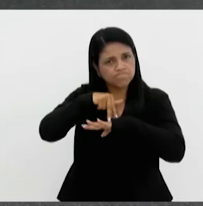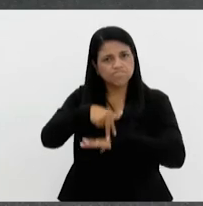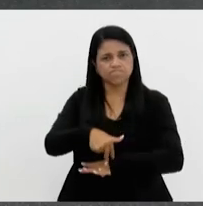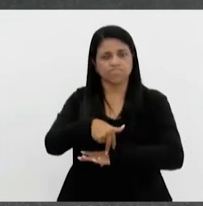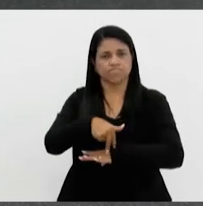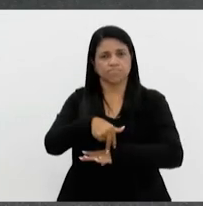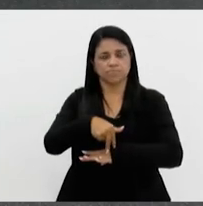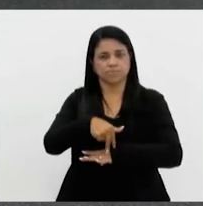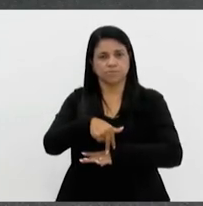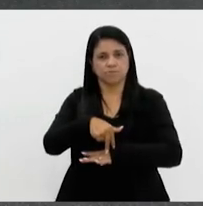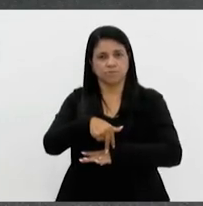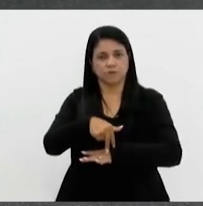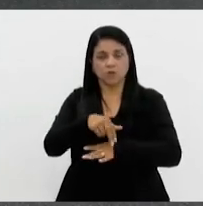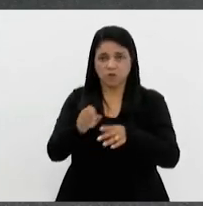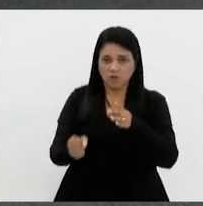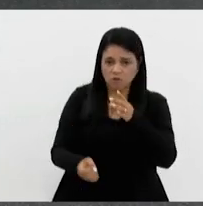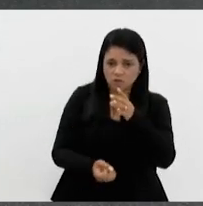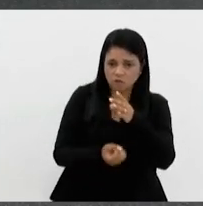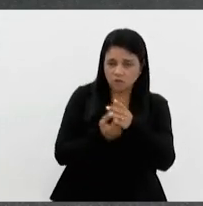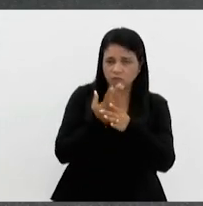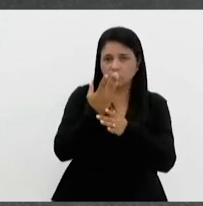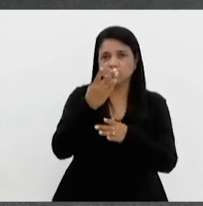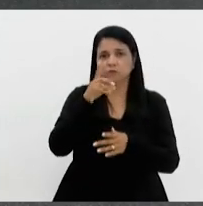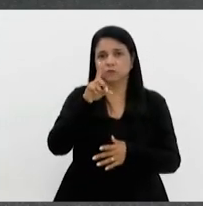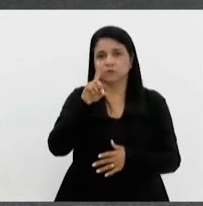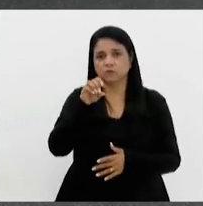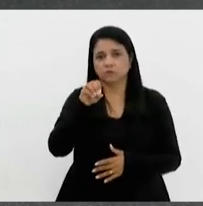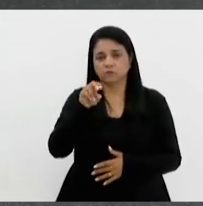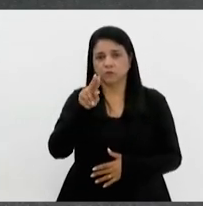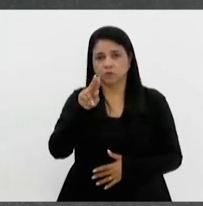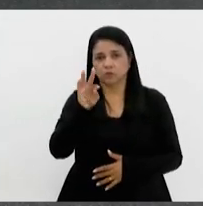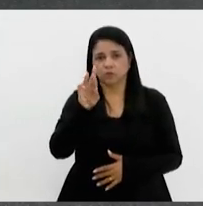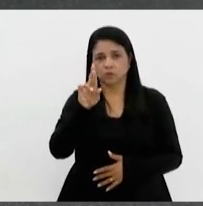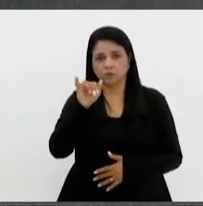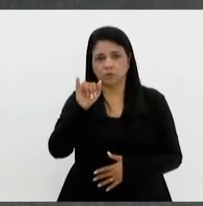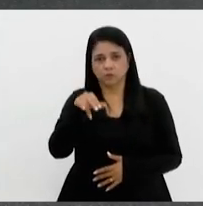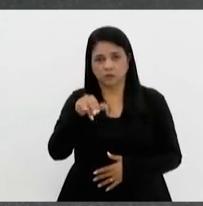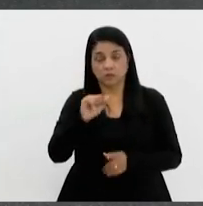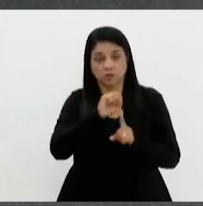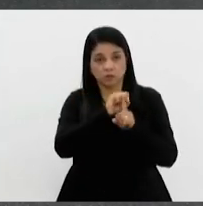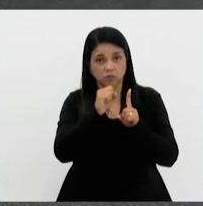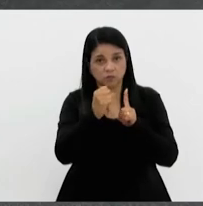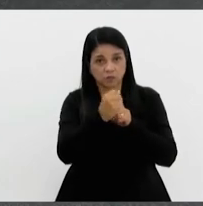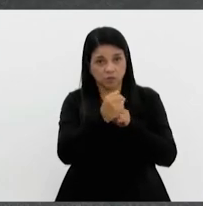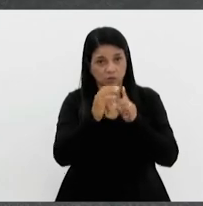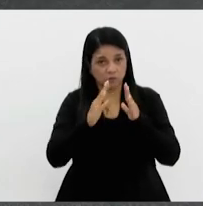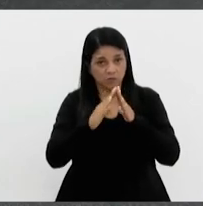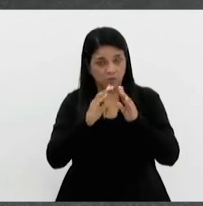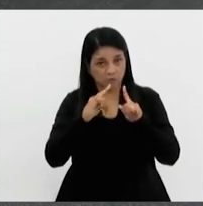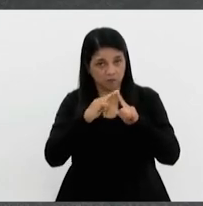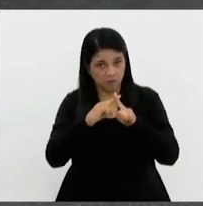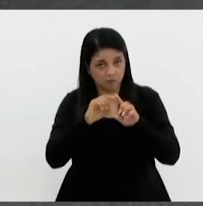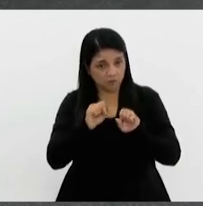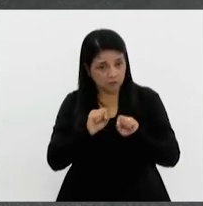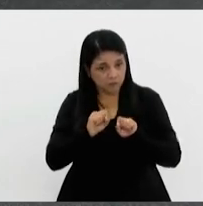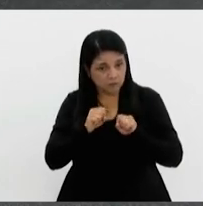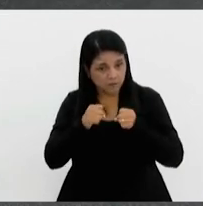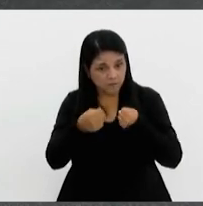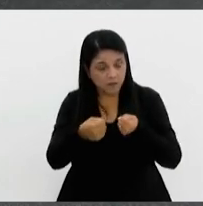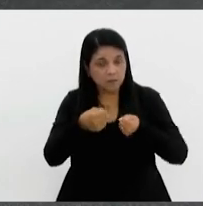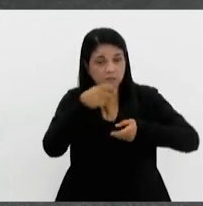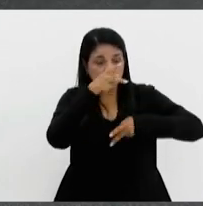o fundamento da doutrina social da Igreja é em defesa do